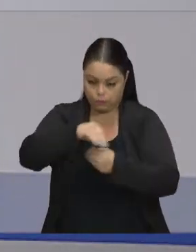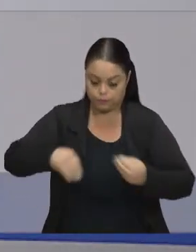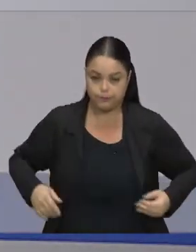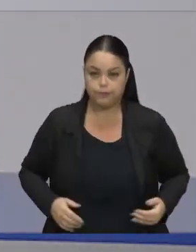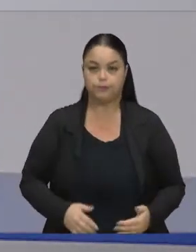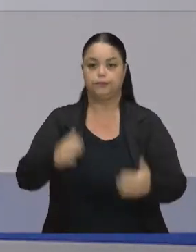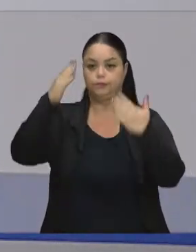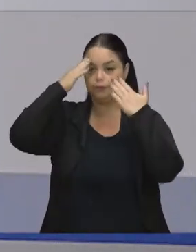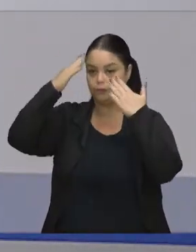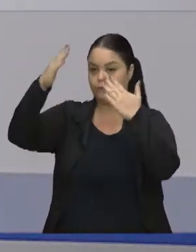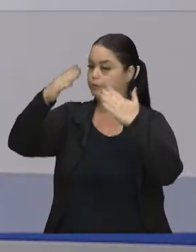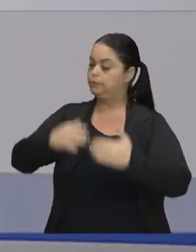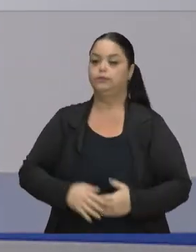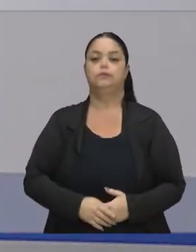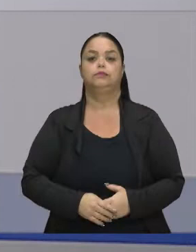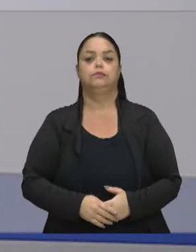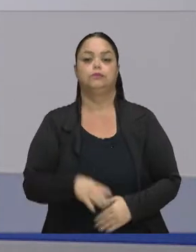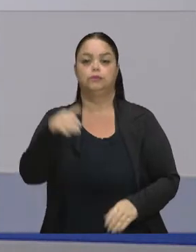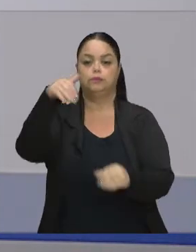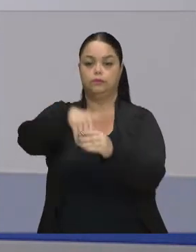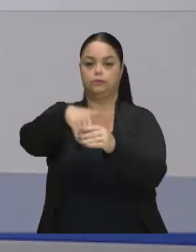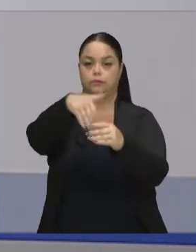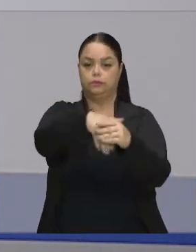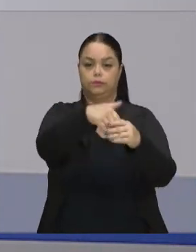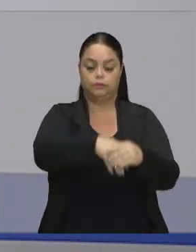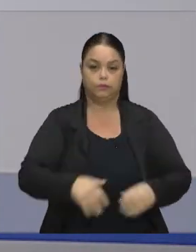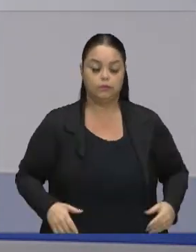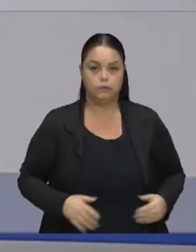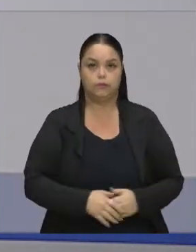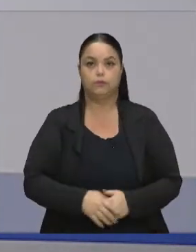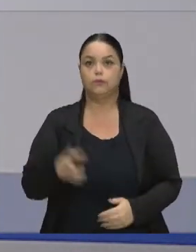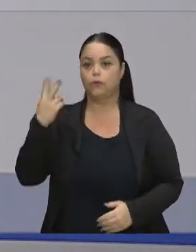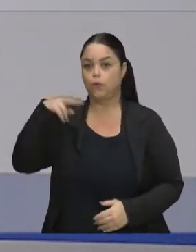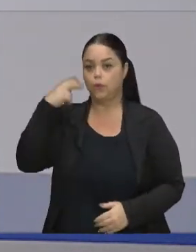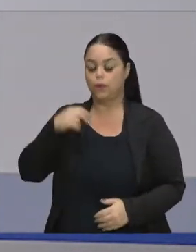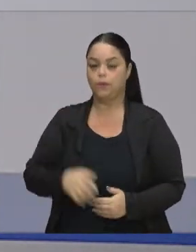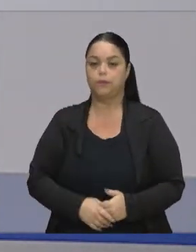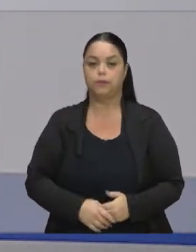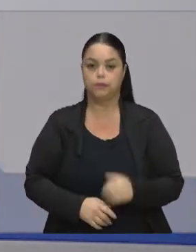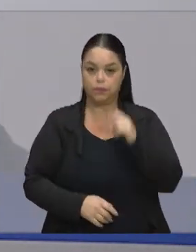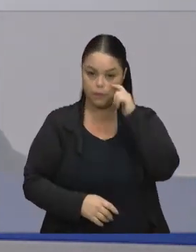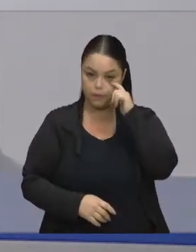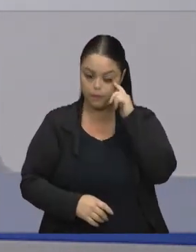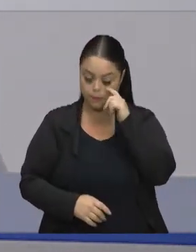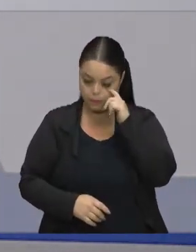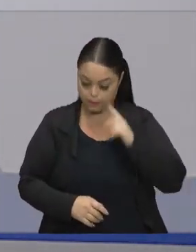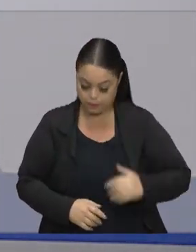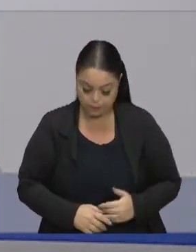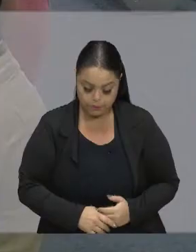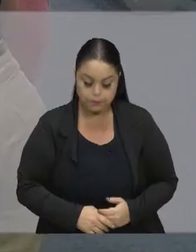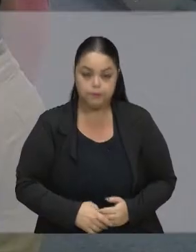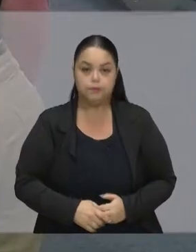aí pela votação, obrigado a todos os vereadores.